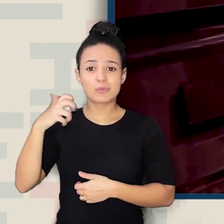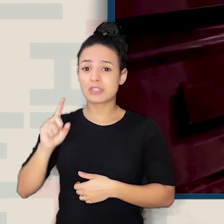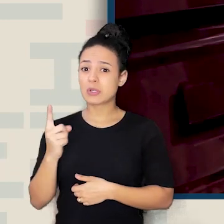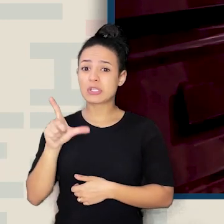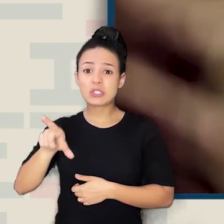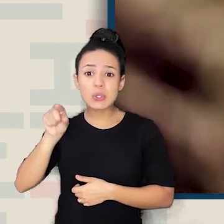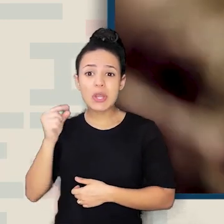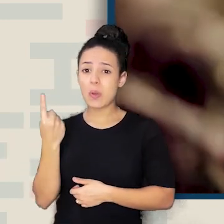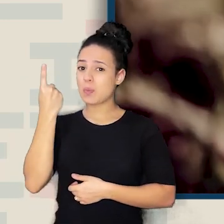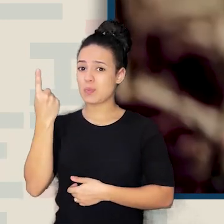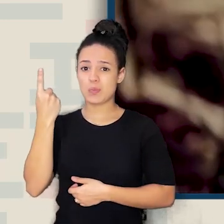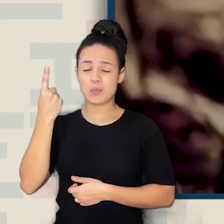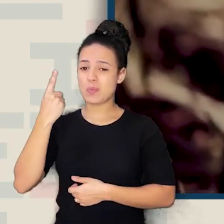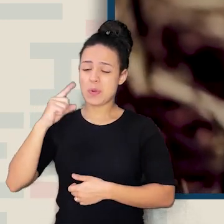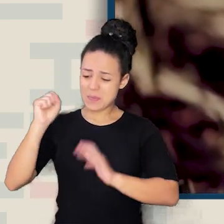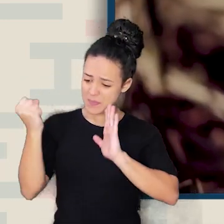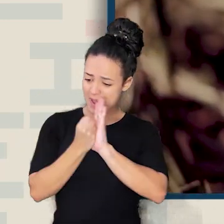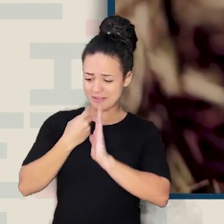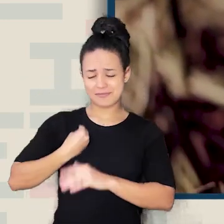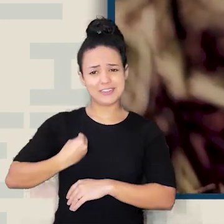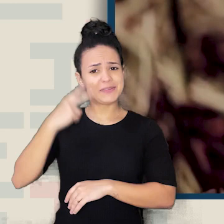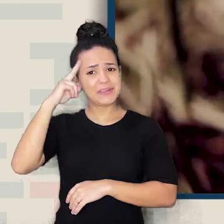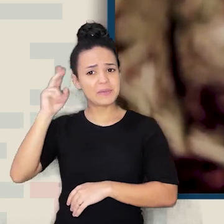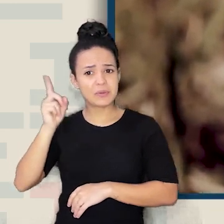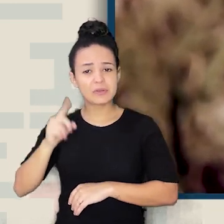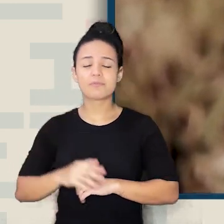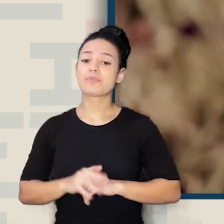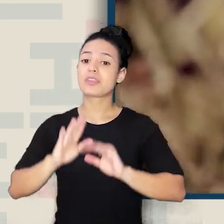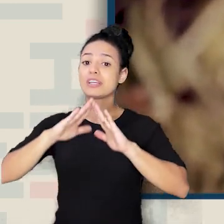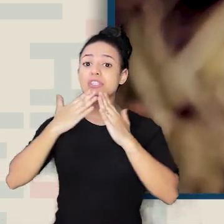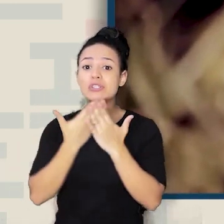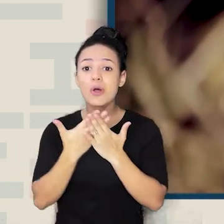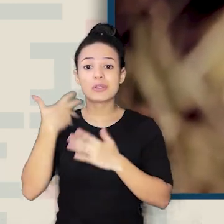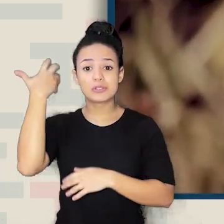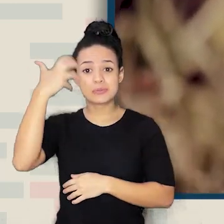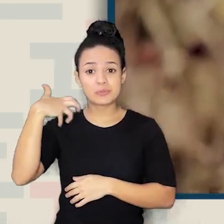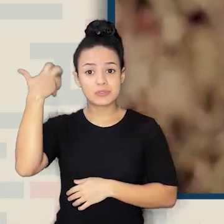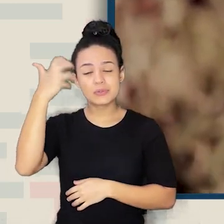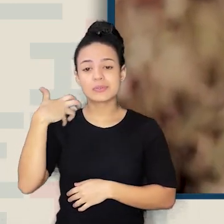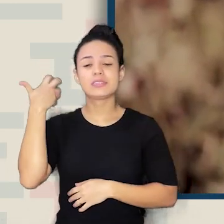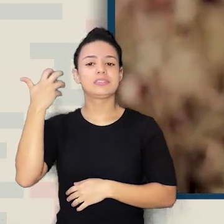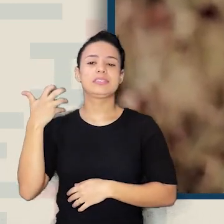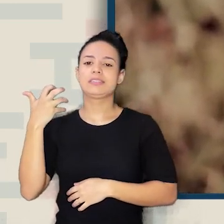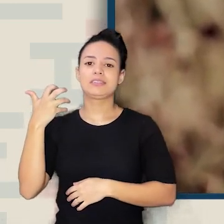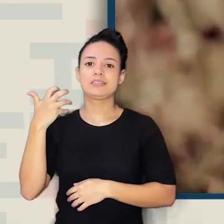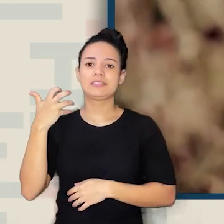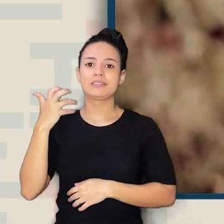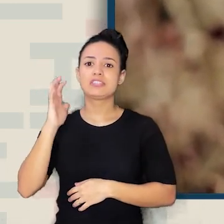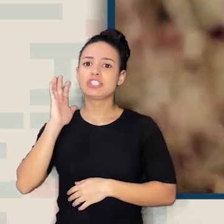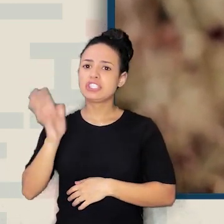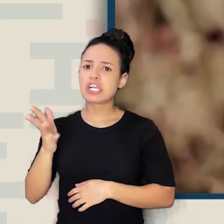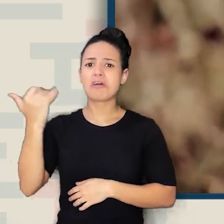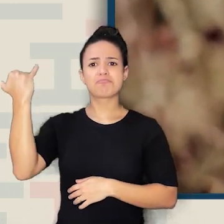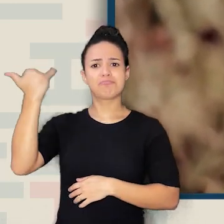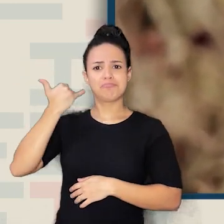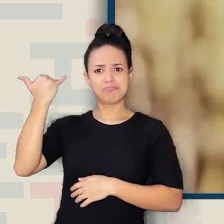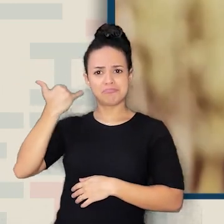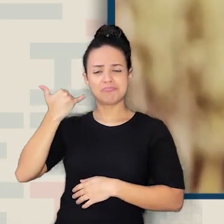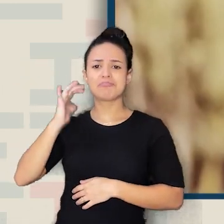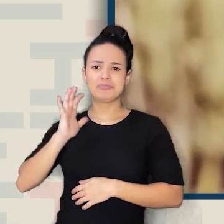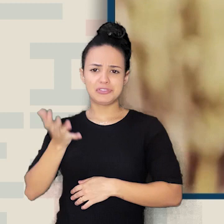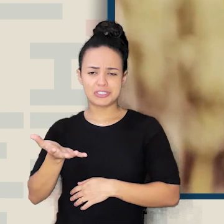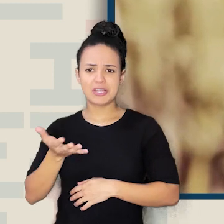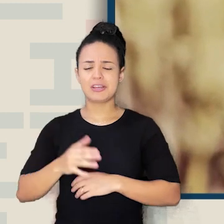que marcou. A escola de música eu já vinha ouvido falar, já. Então, eu